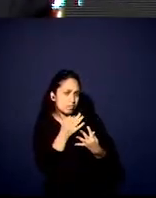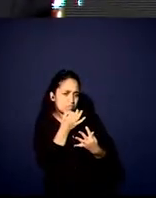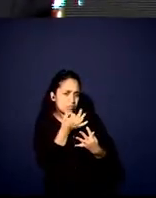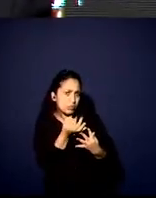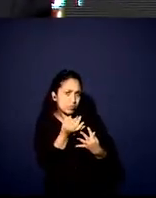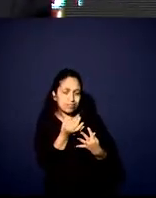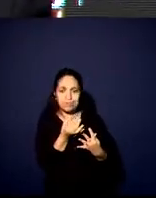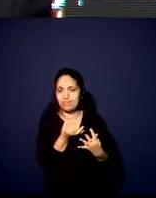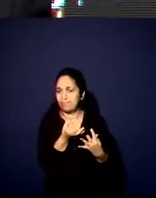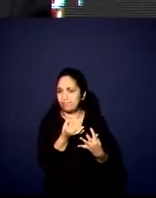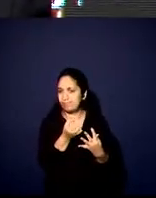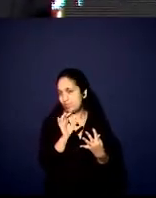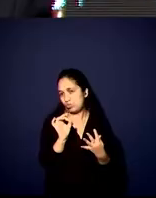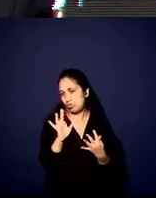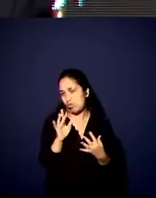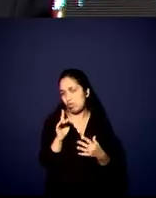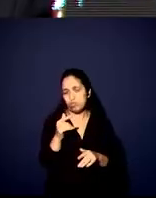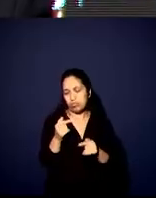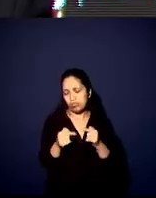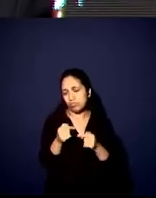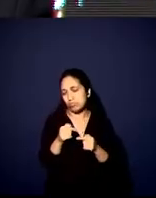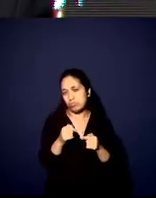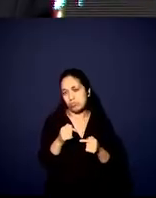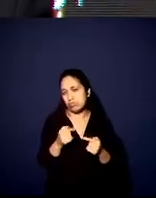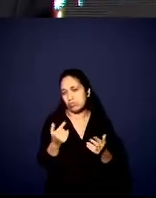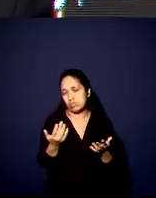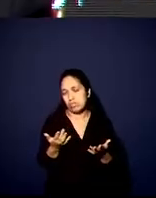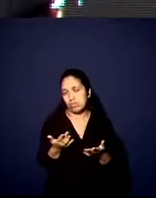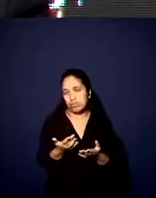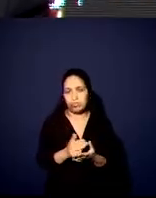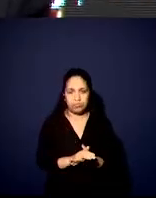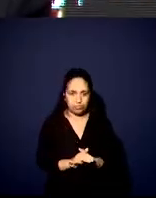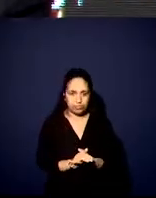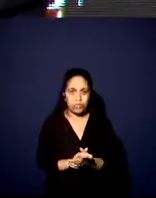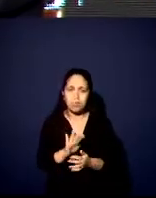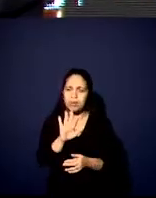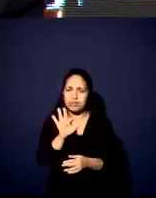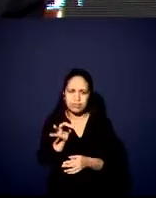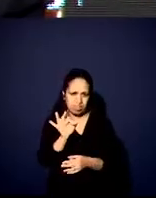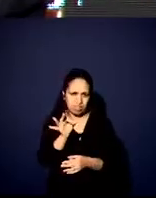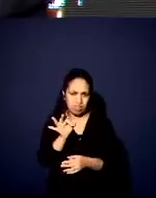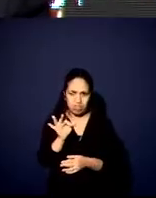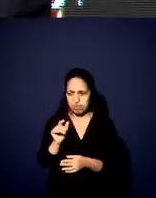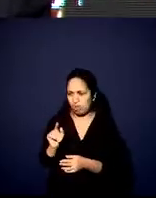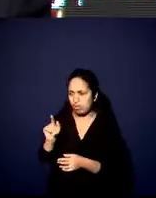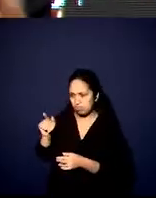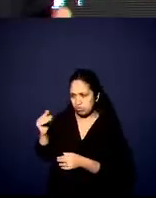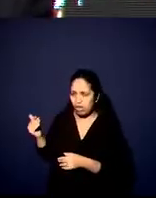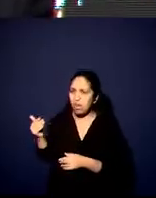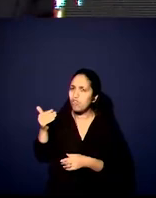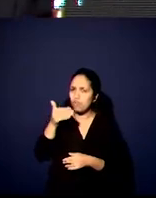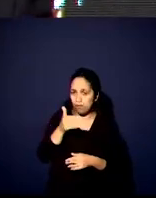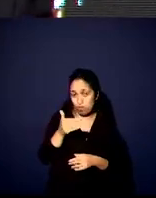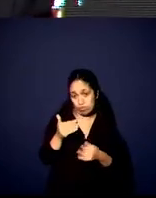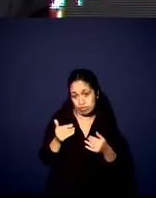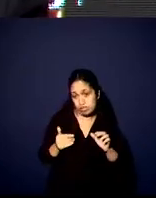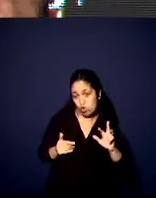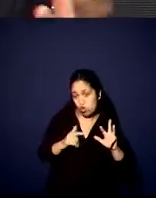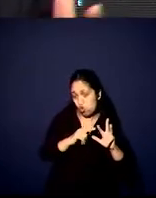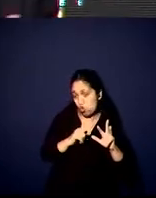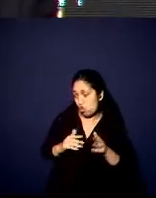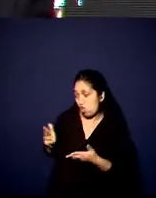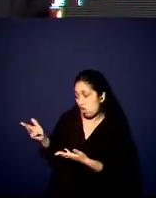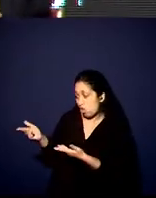de discussões que não tenham um Amparo mas eu tenho certeza de que se ele for se houver um convite eu